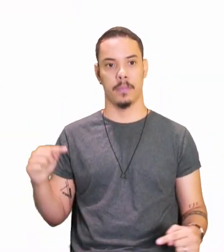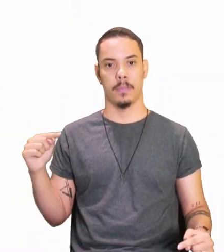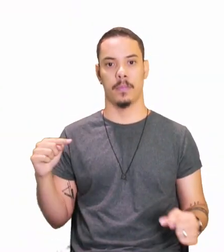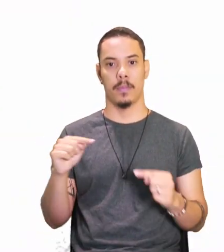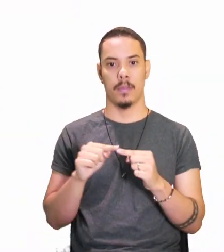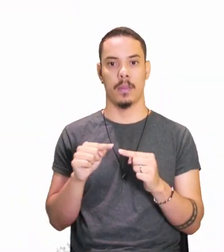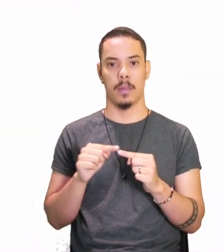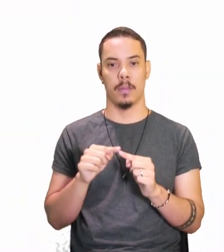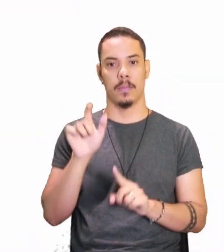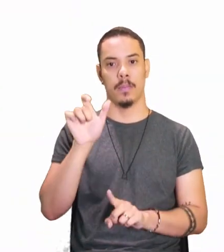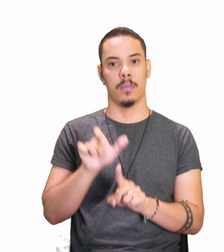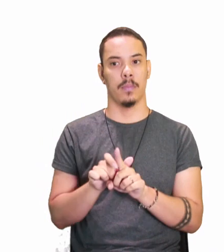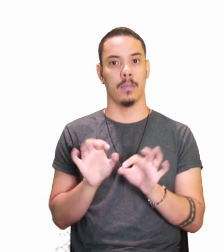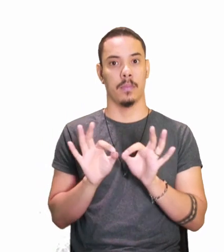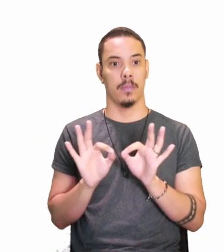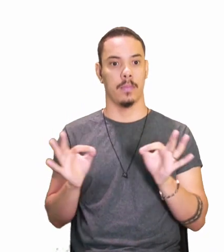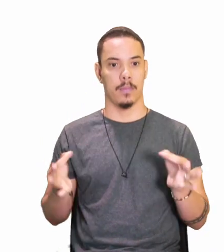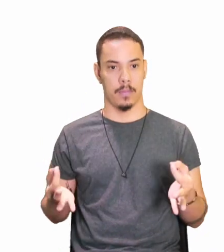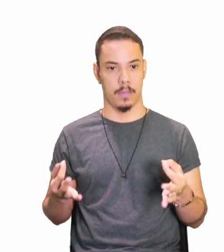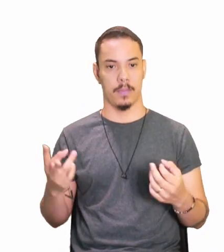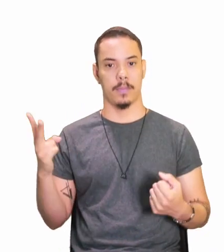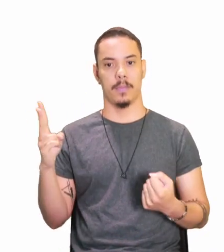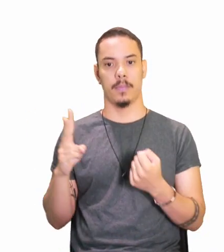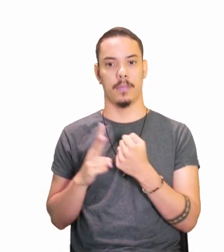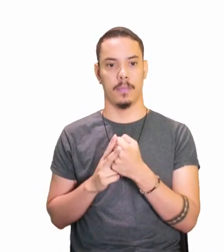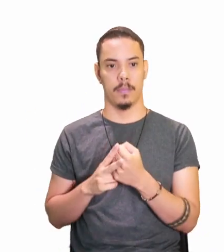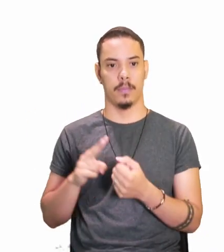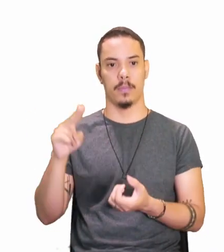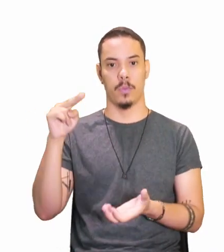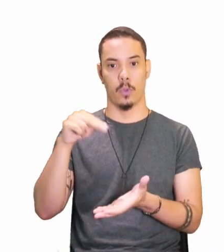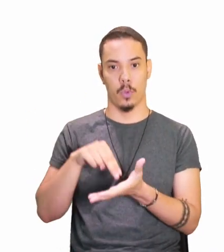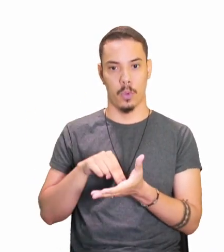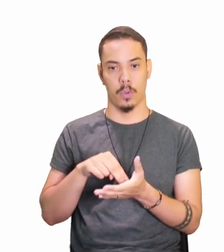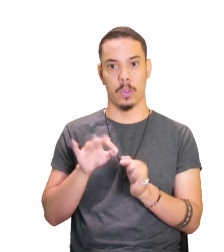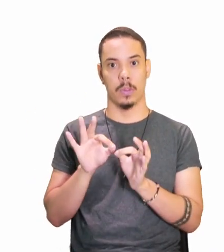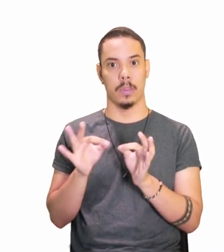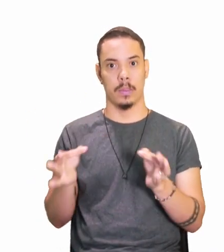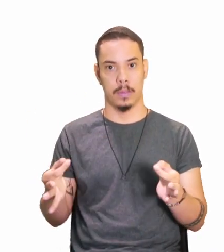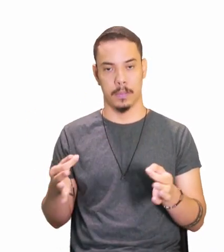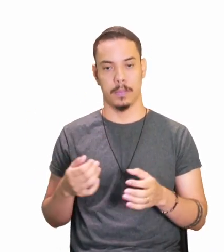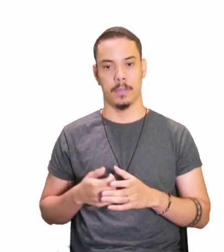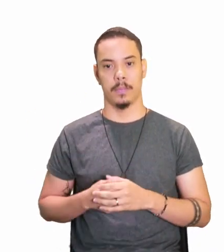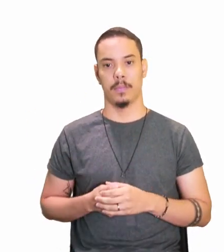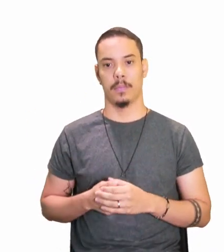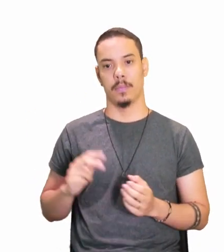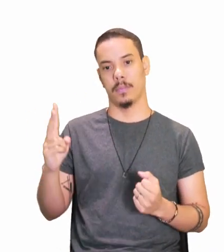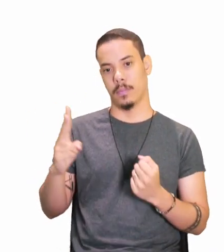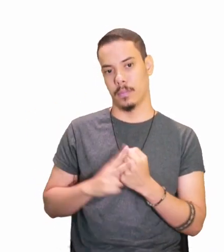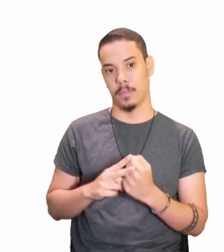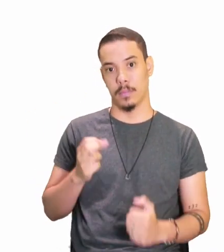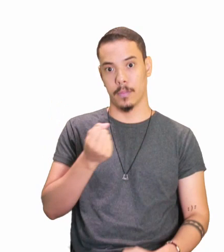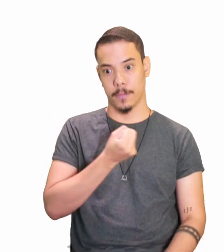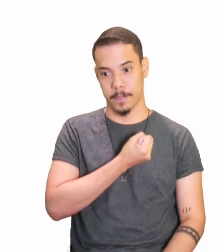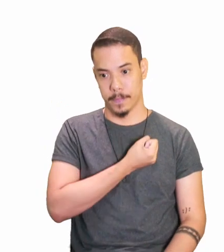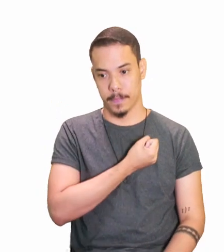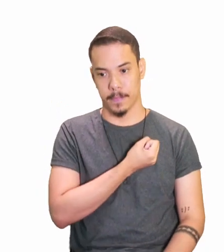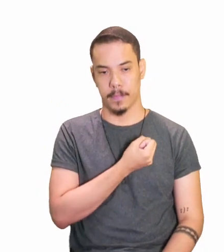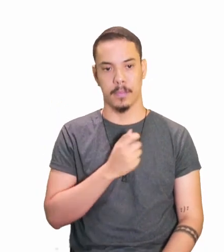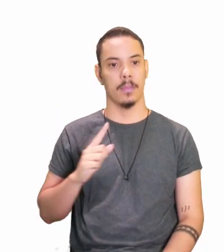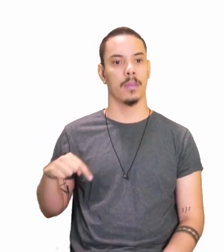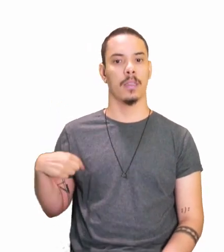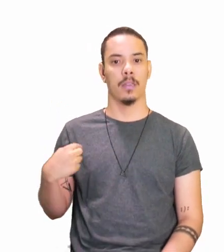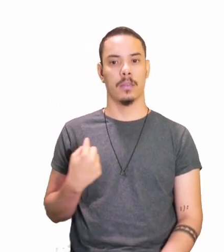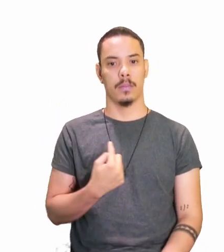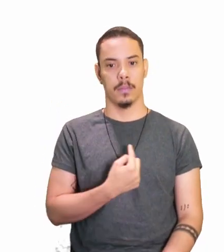Concordância com sujeito simples. O verbo concorda com o núcleo do sujeito simples, em pessoa e número. Ó.